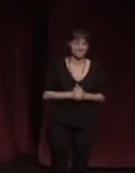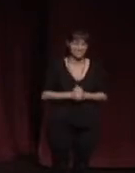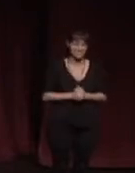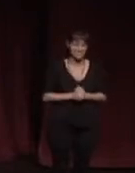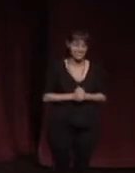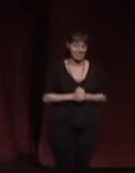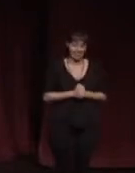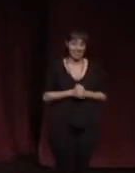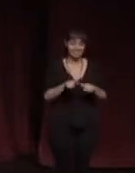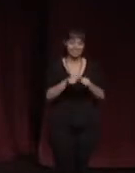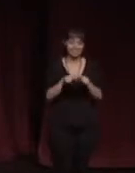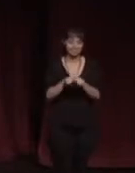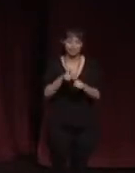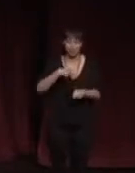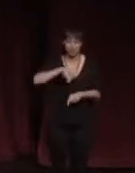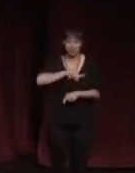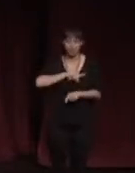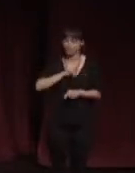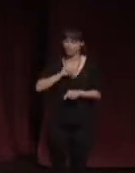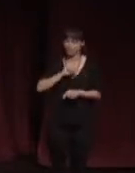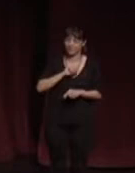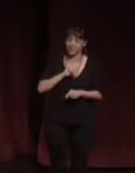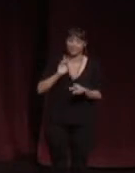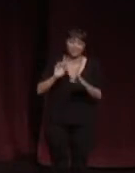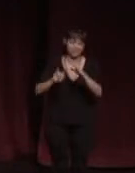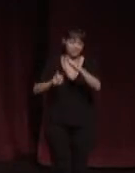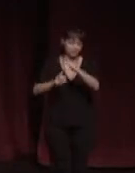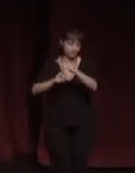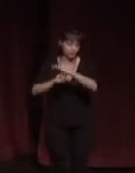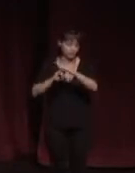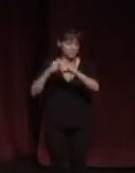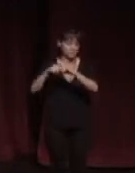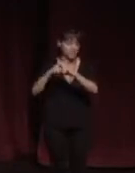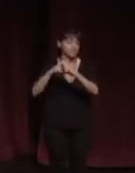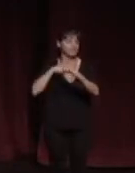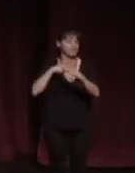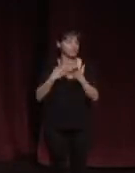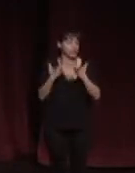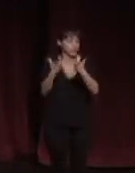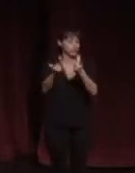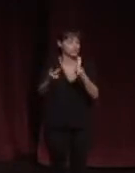A gente foi convidada a fazer parte disso e a gente ficou muito feliz de poder fazer parte.